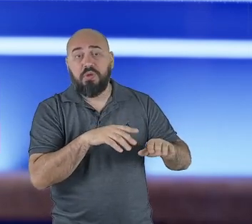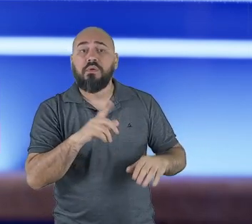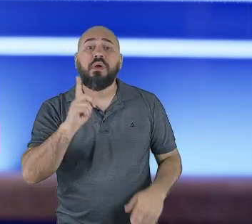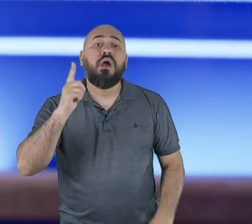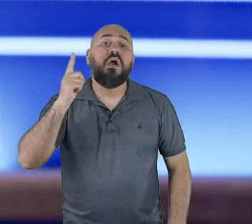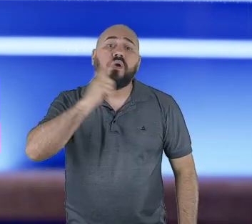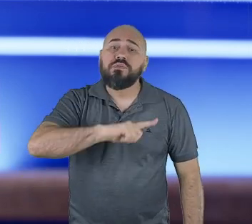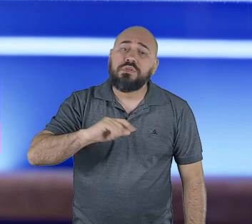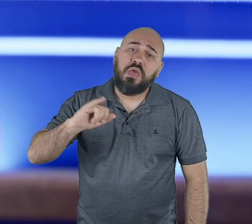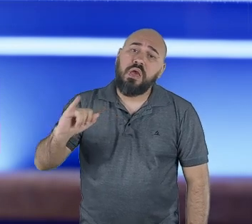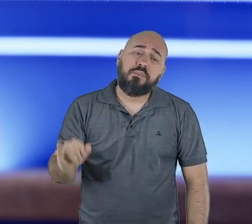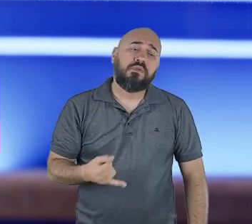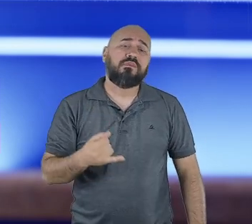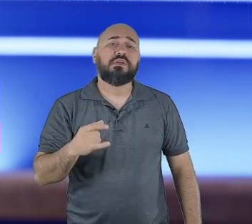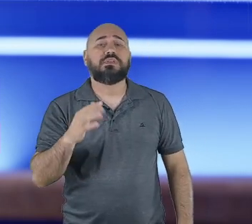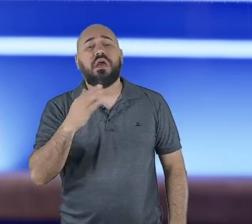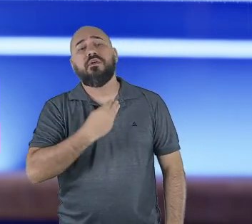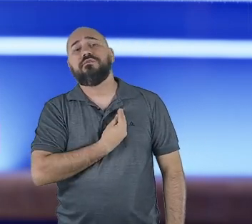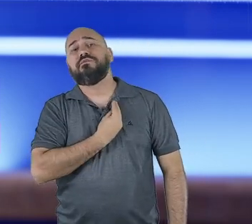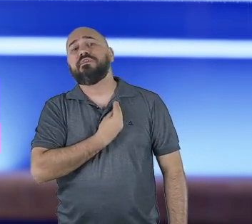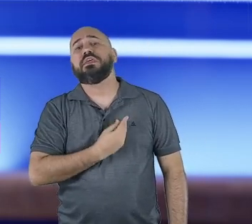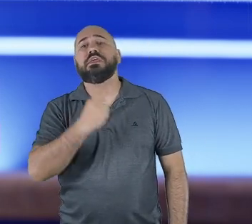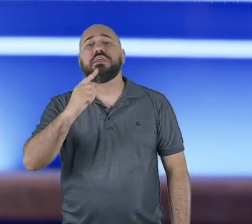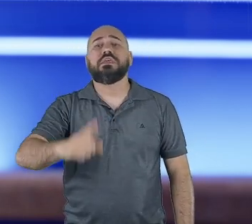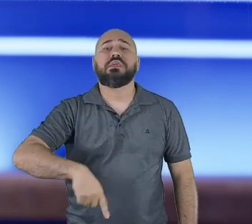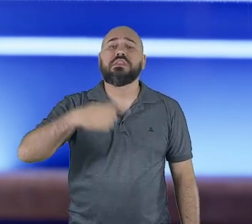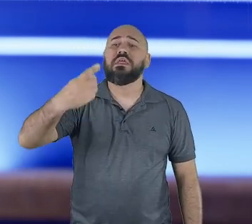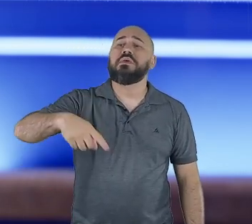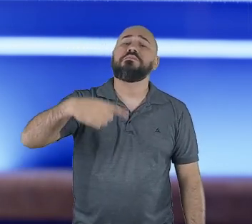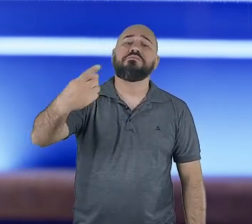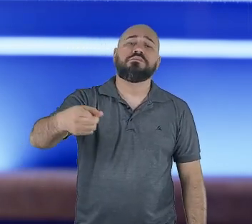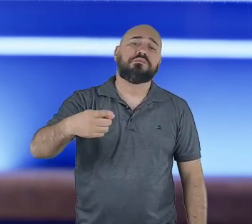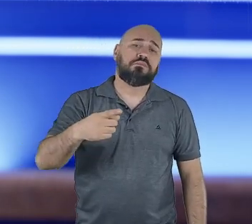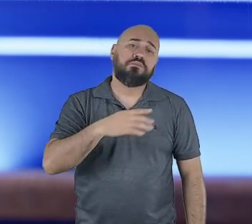para aproveitar a vida depois da morte.